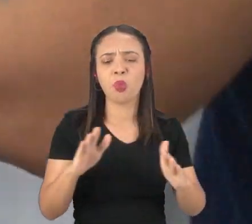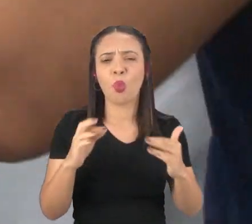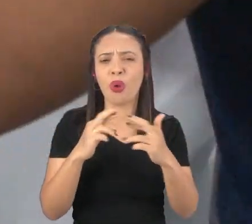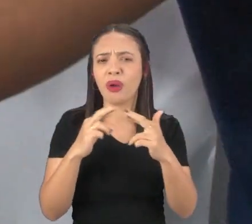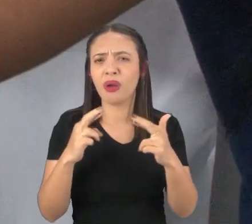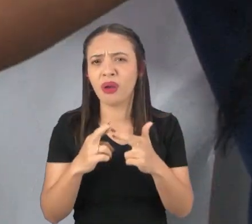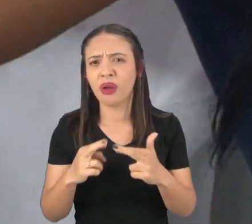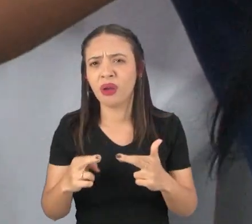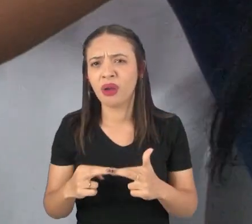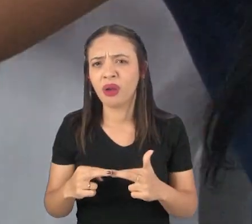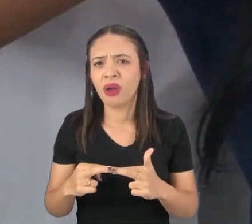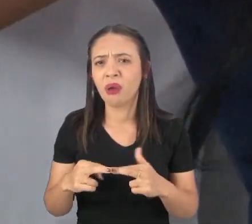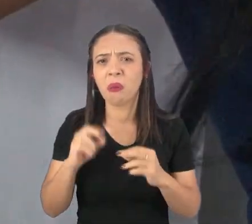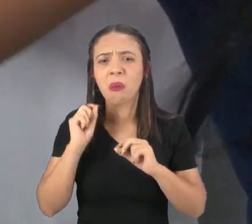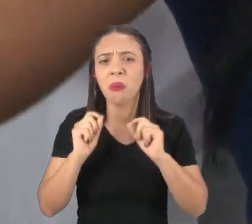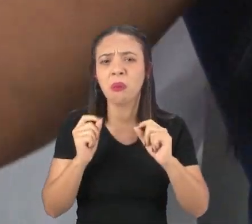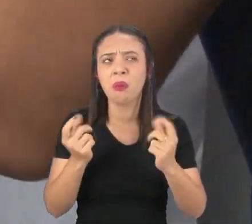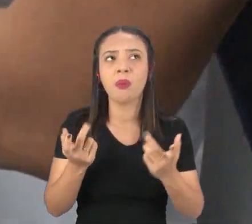rima,